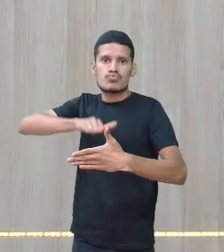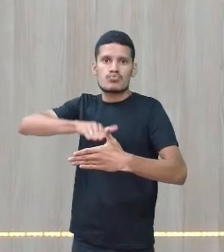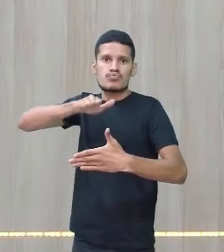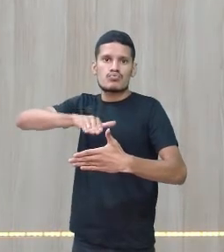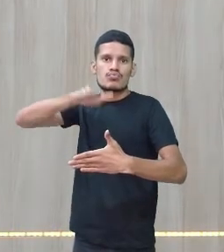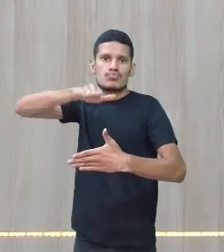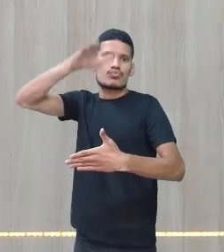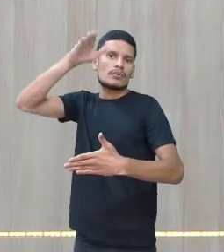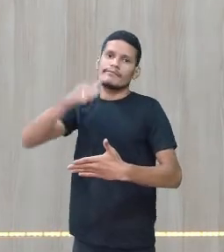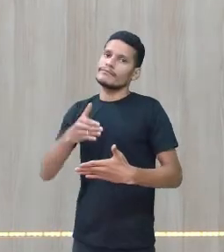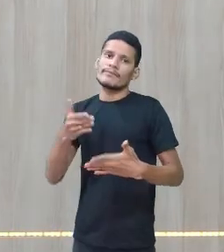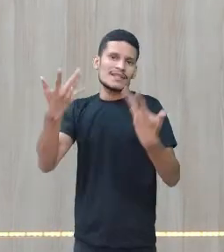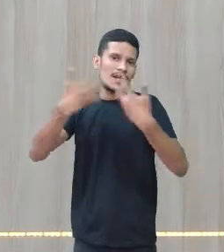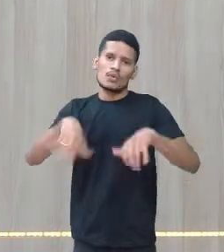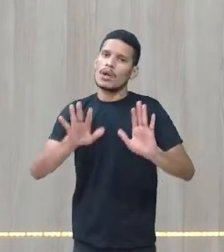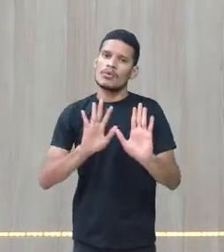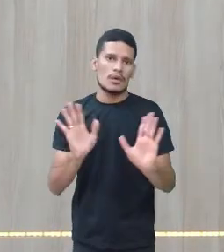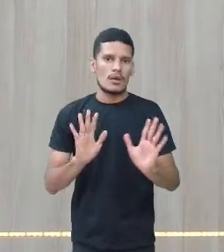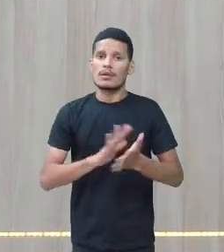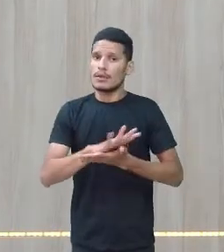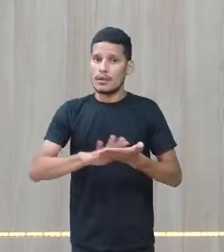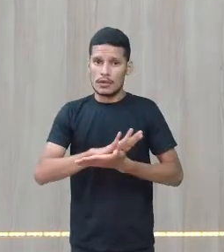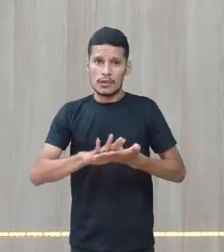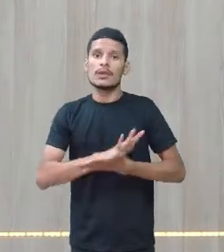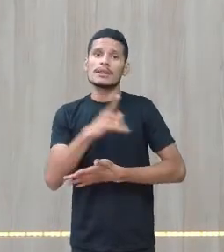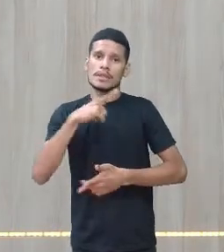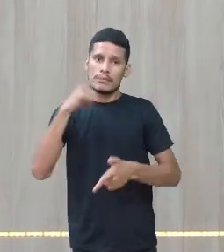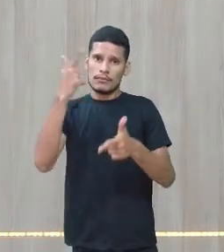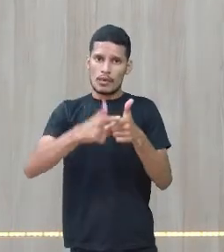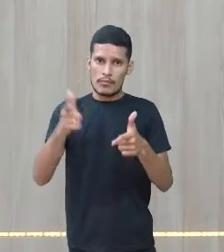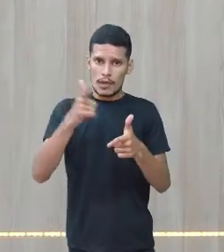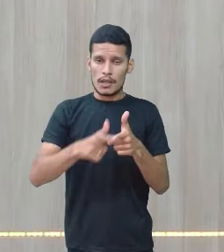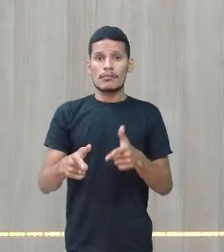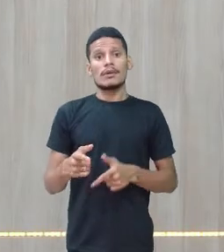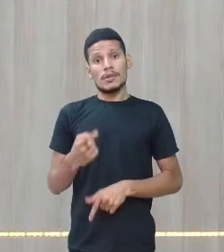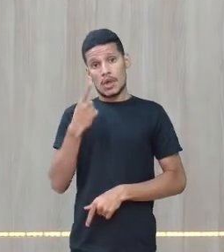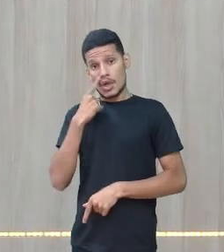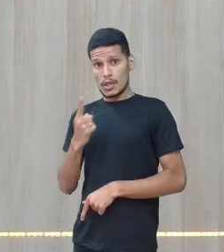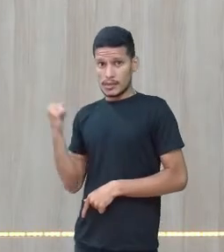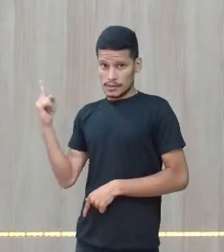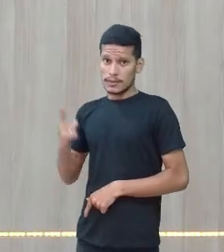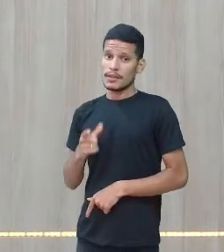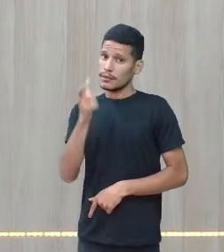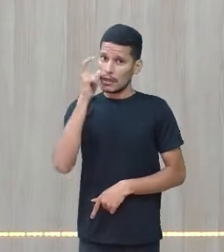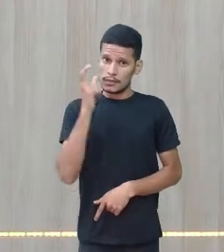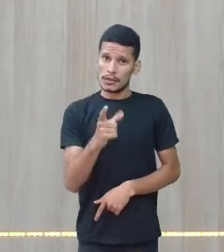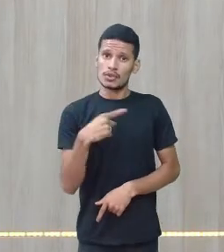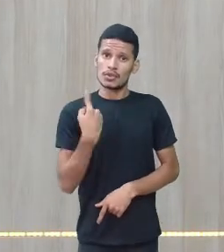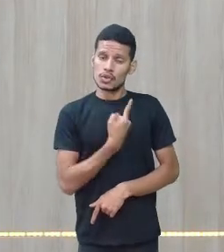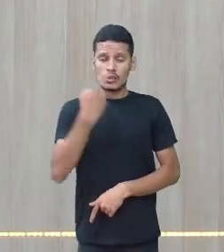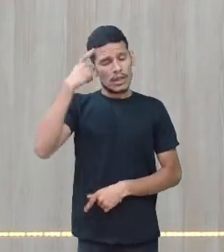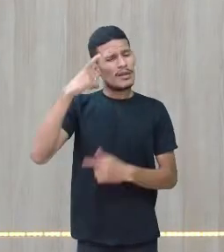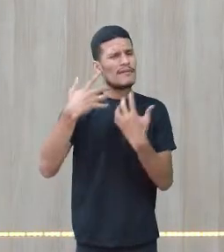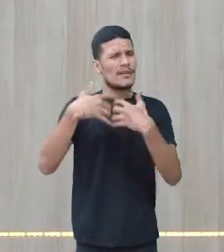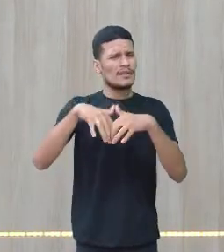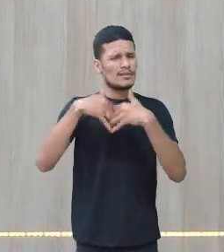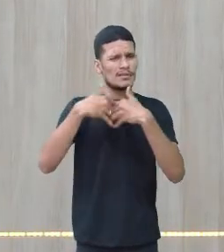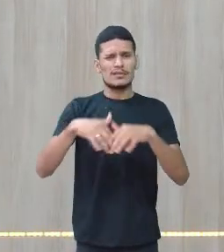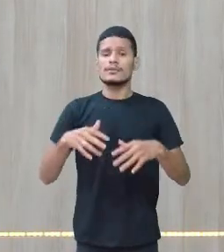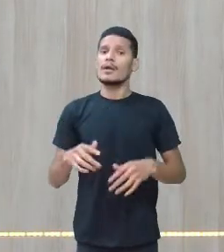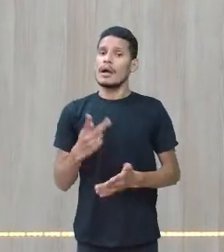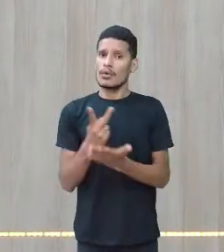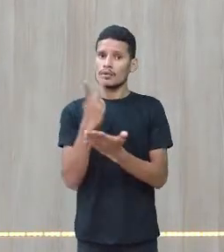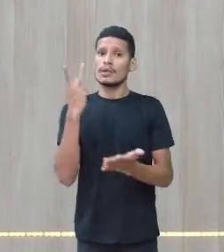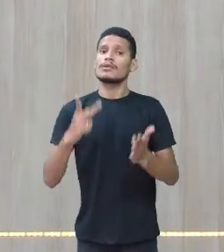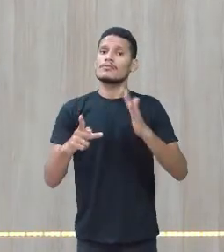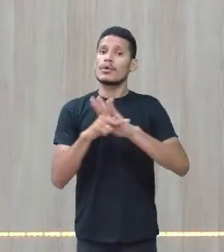curso natural, causando aí um grave, né? Isso aí também é interessante, a gente parar para pensar, né? Acontece